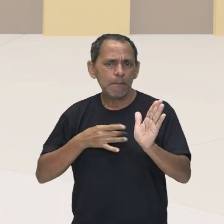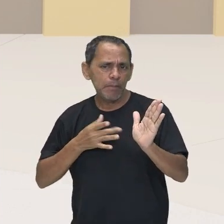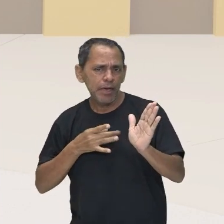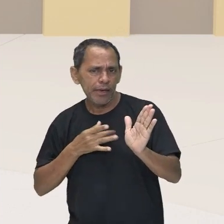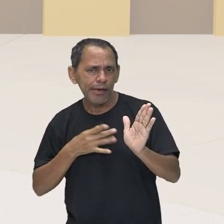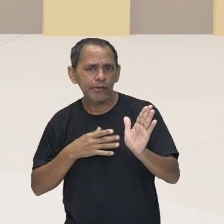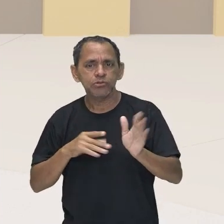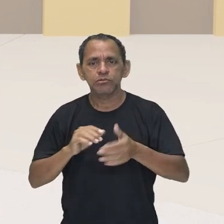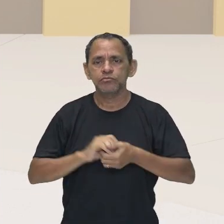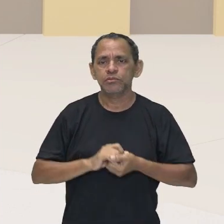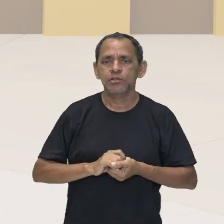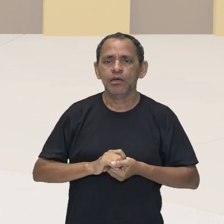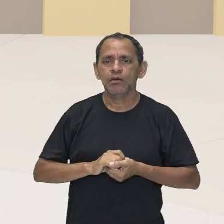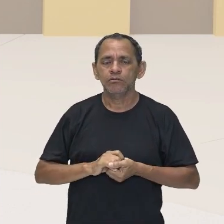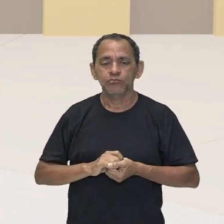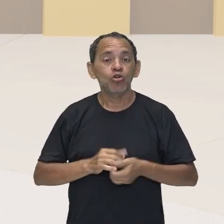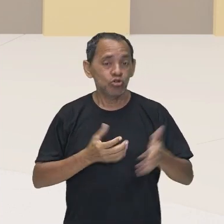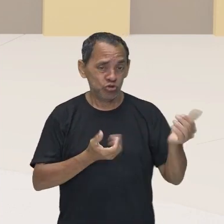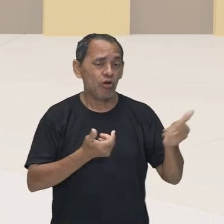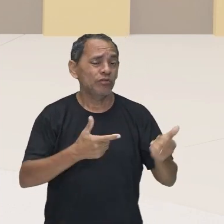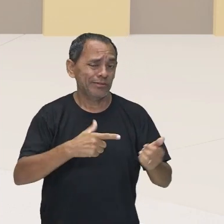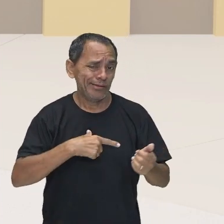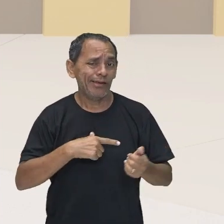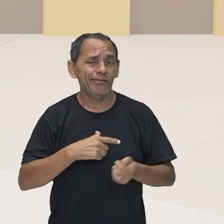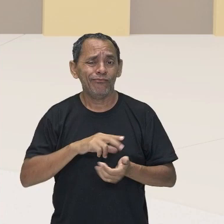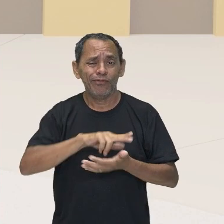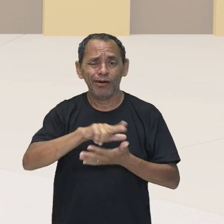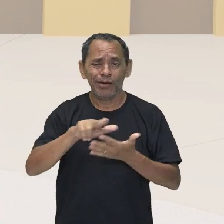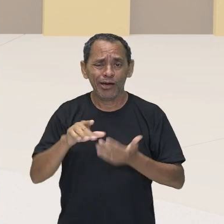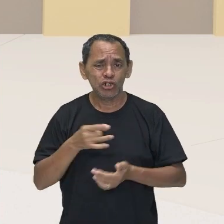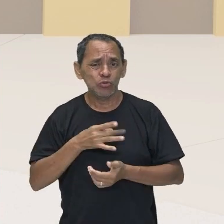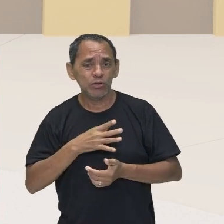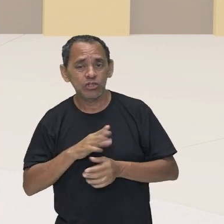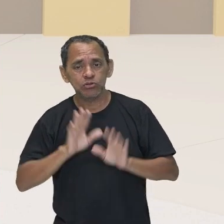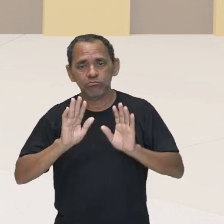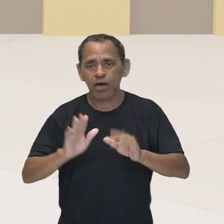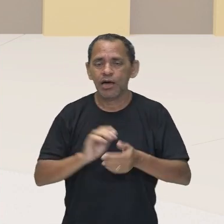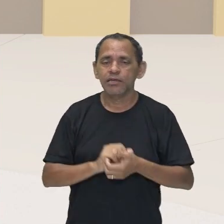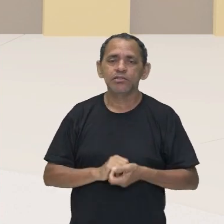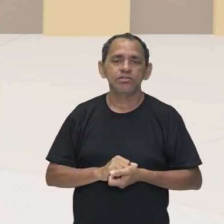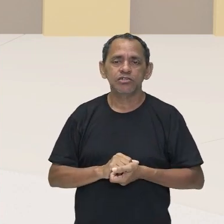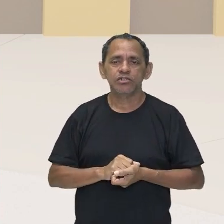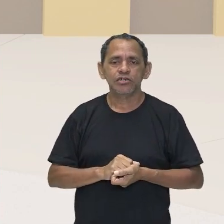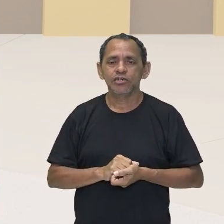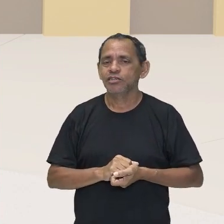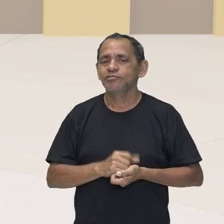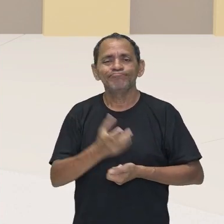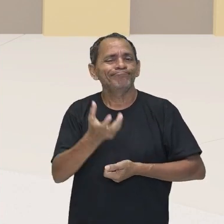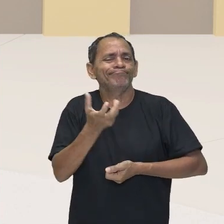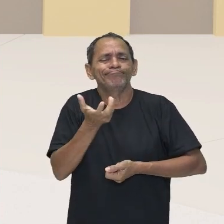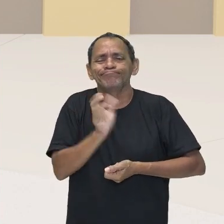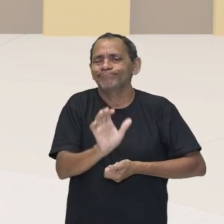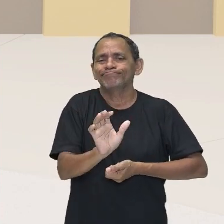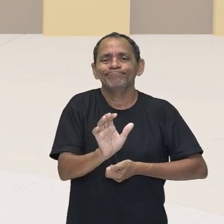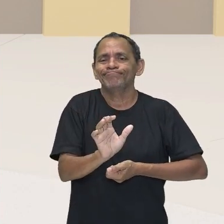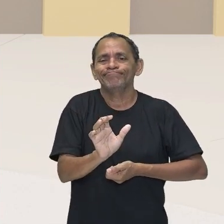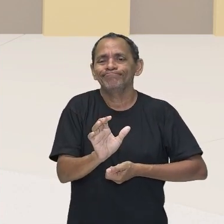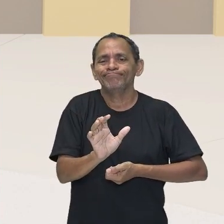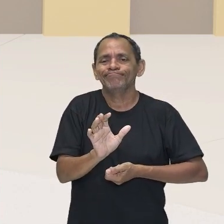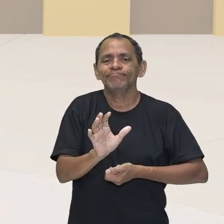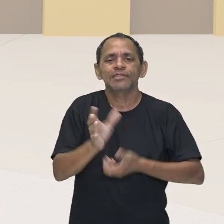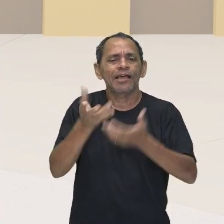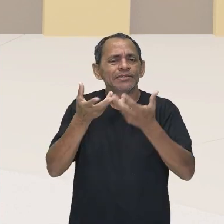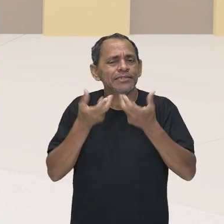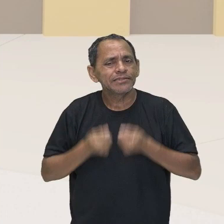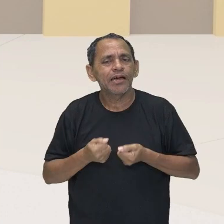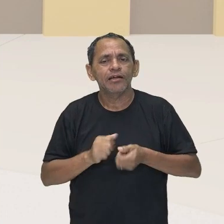medo. O jovem tem medos, mas ele se nega a assumir. A dificuldade em pedir ajuda